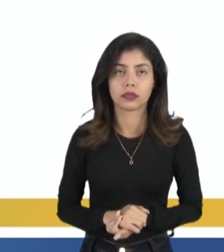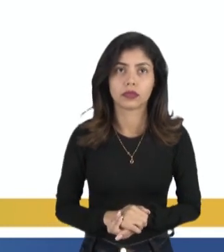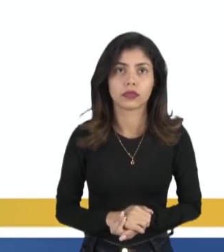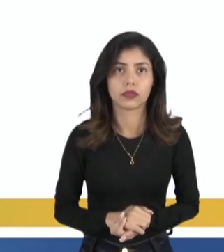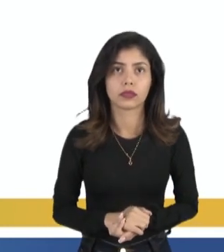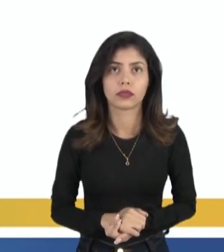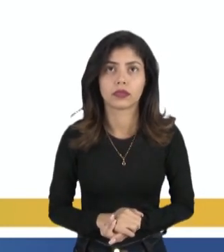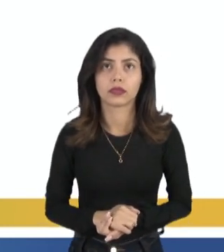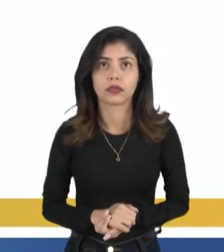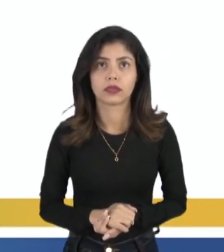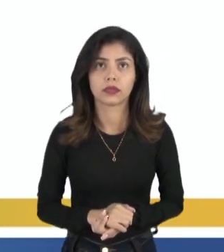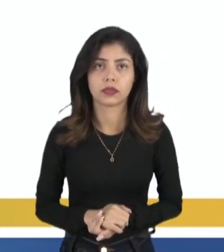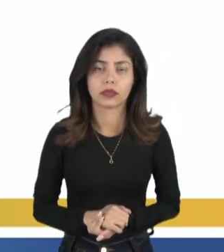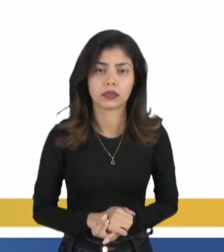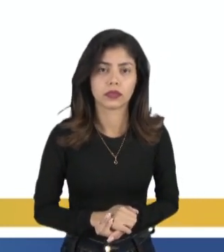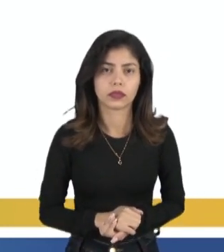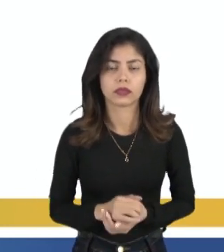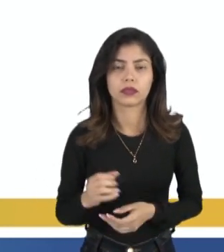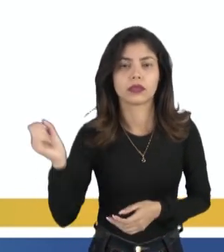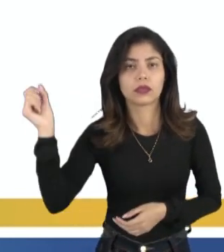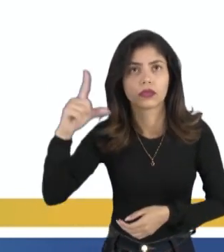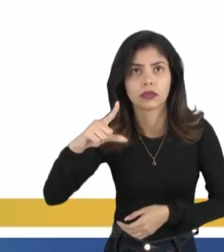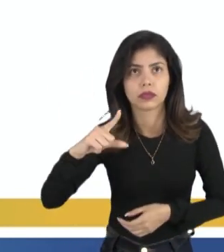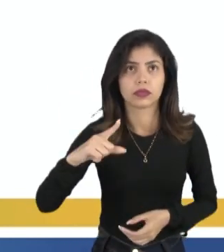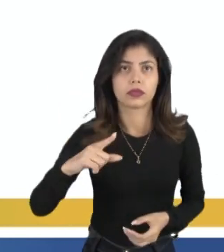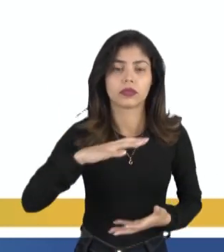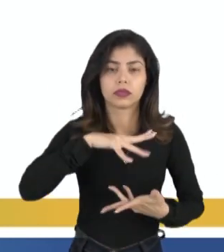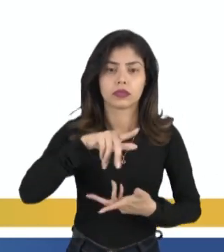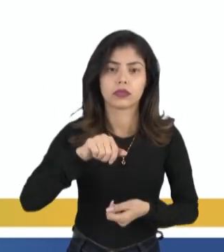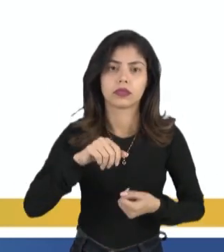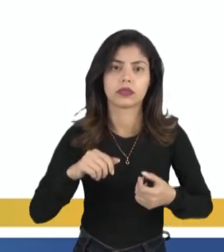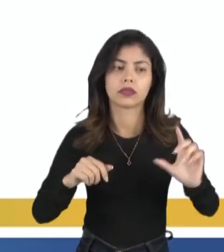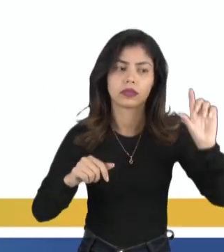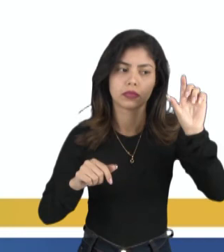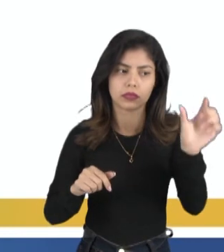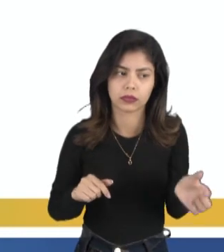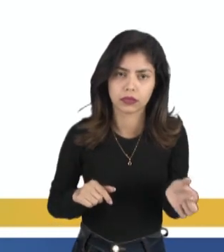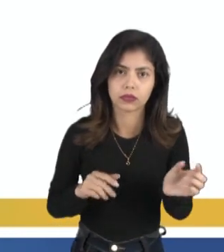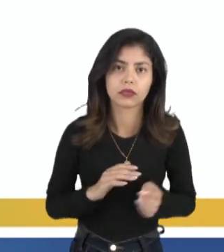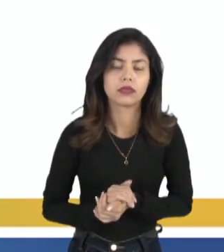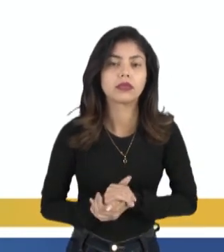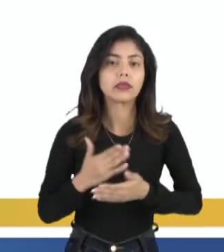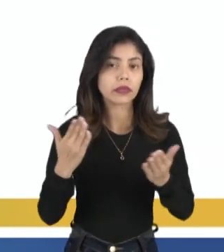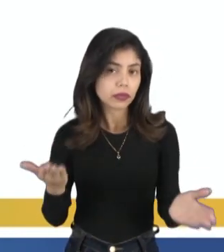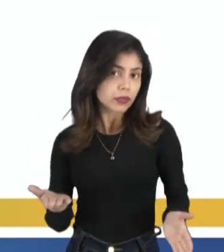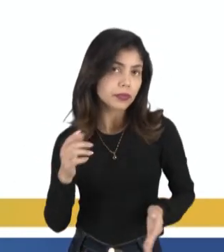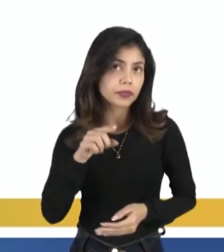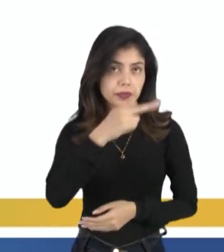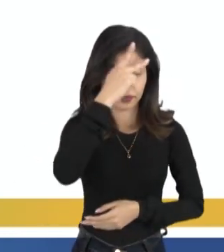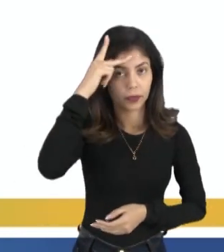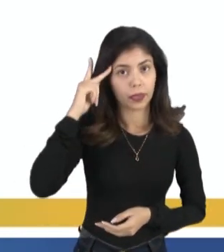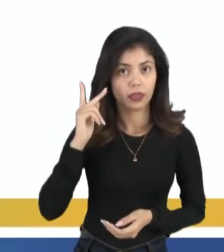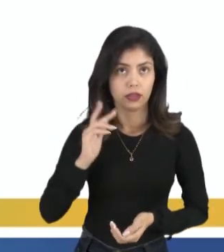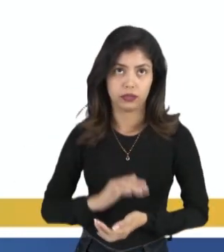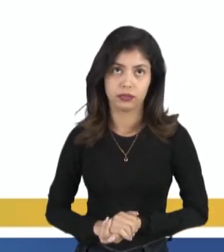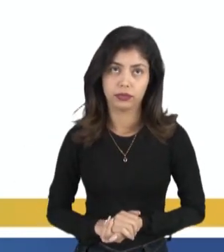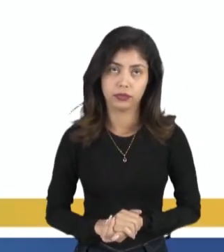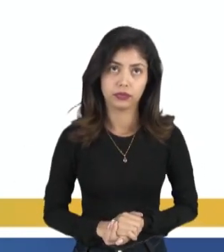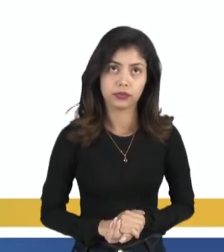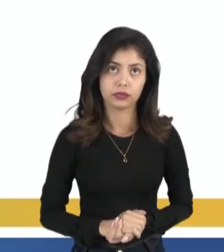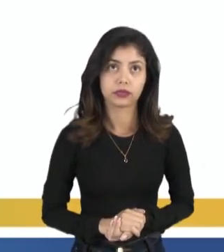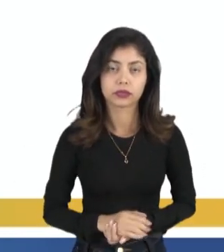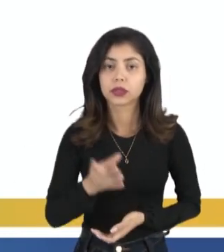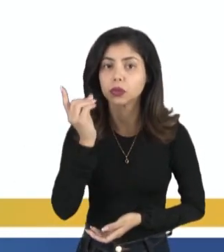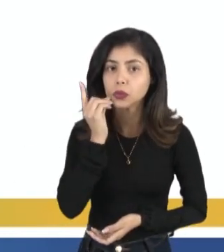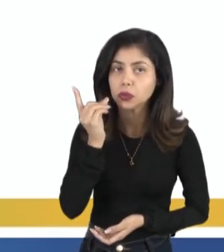Nós temos a configuração entre o Sol, a Terra e a Lua. Então, as pessoas que estão do lado que